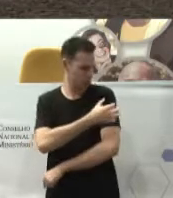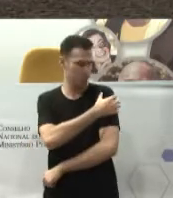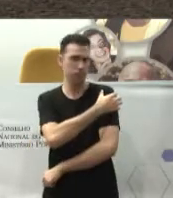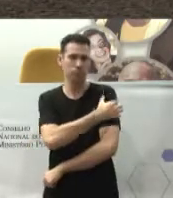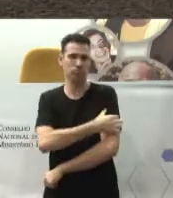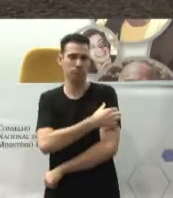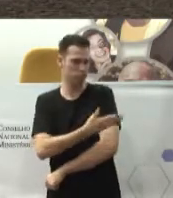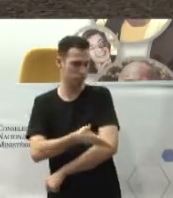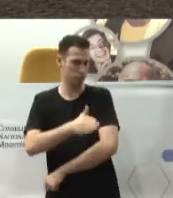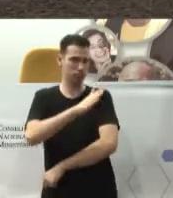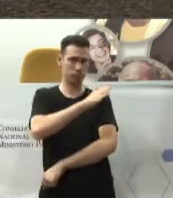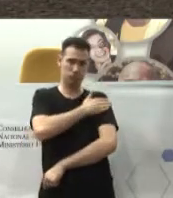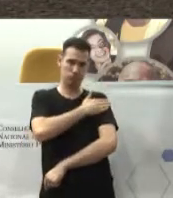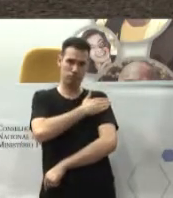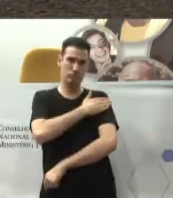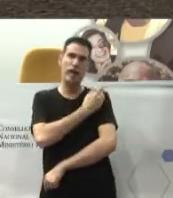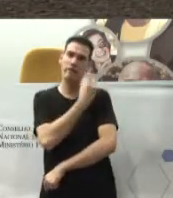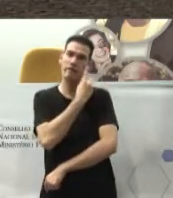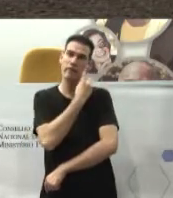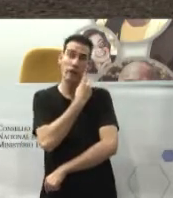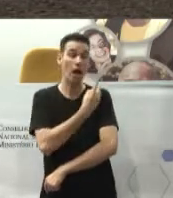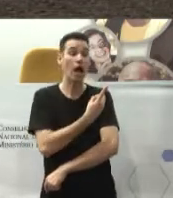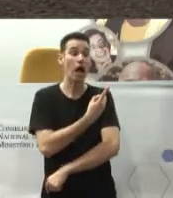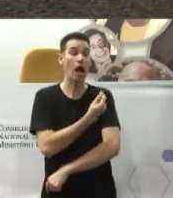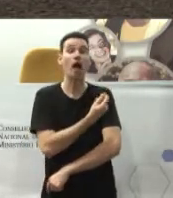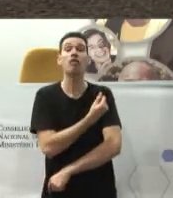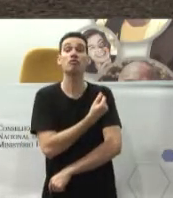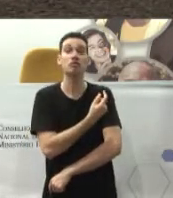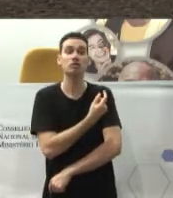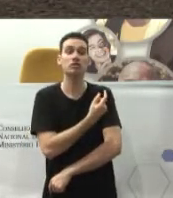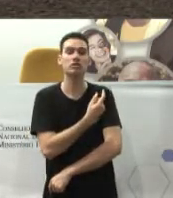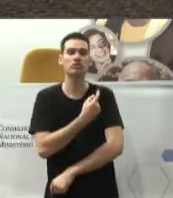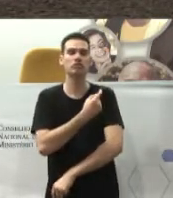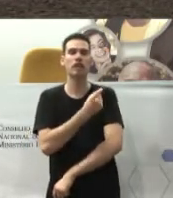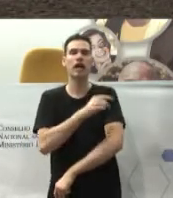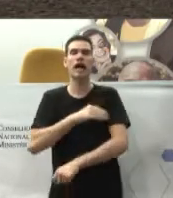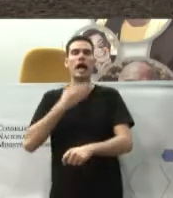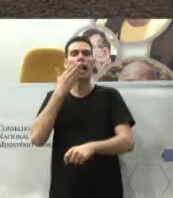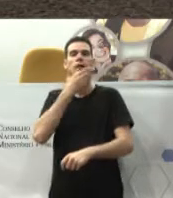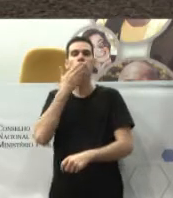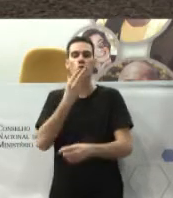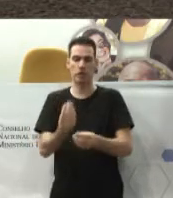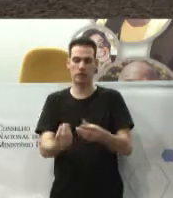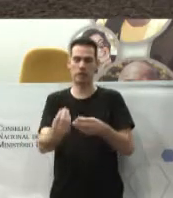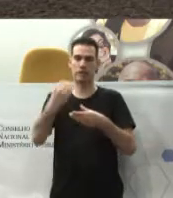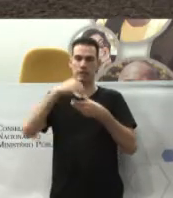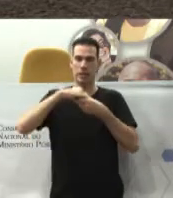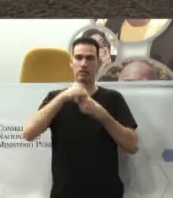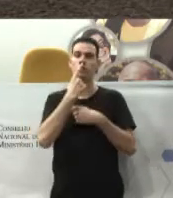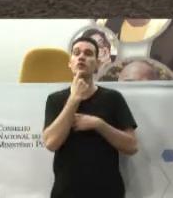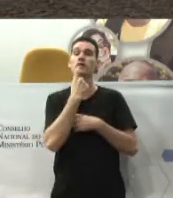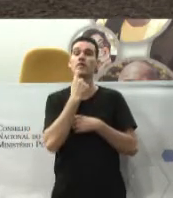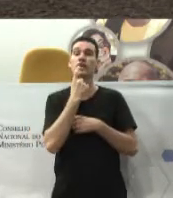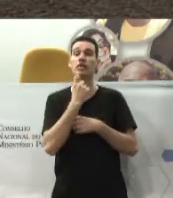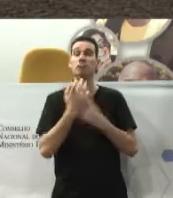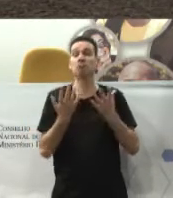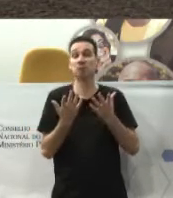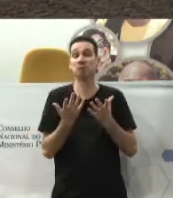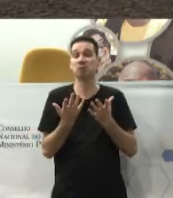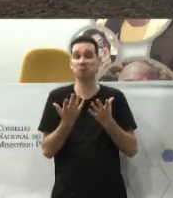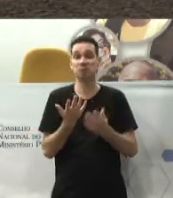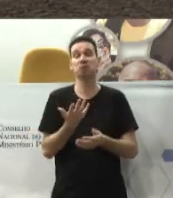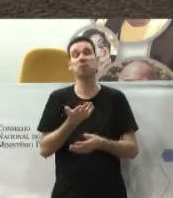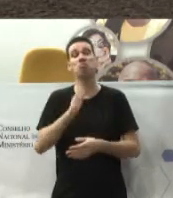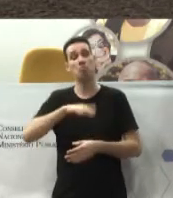Questão interessantíssima, porque é um tratamento que não é mais eficaz, ele não tem nenhum ganho em termos de eficácia, só que ele tem um ganho em termos de